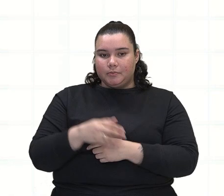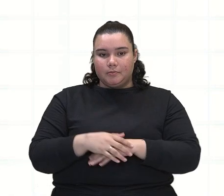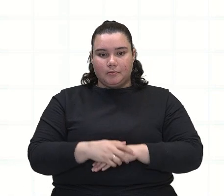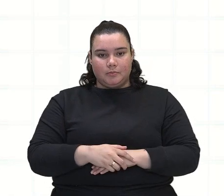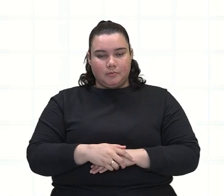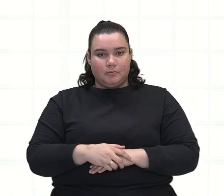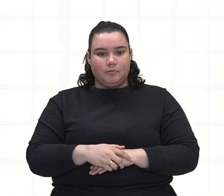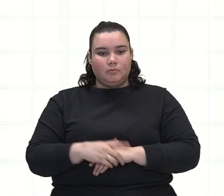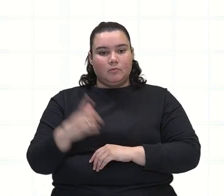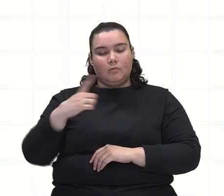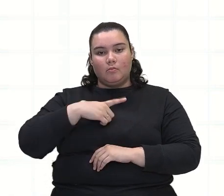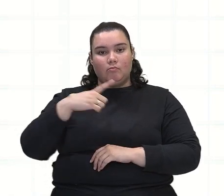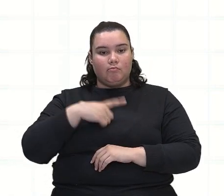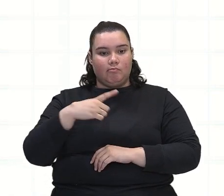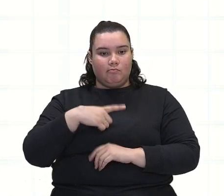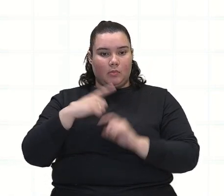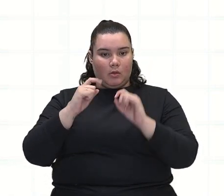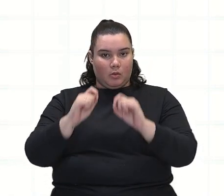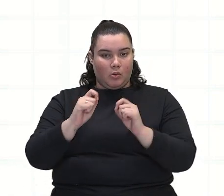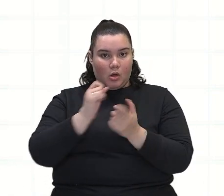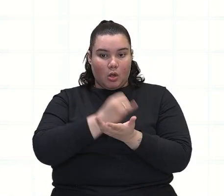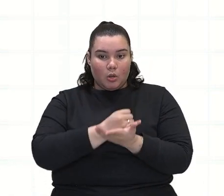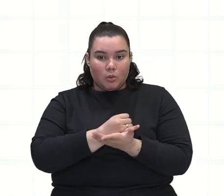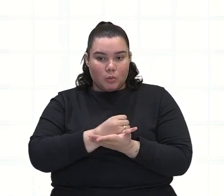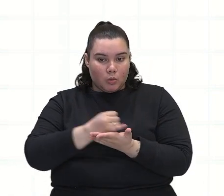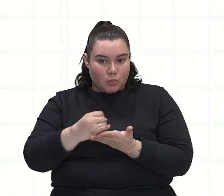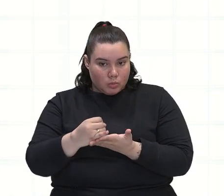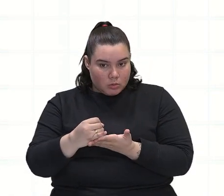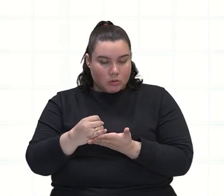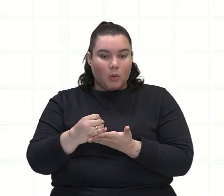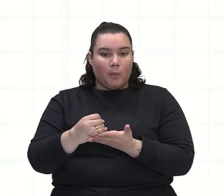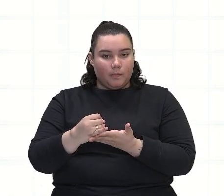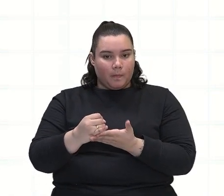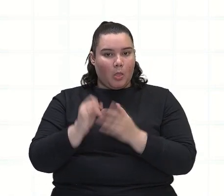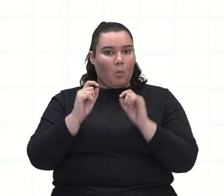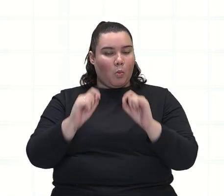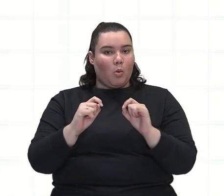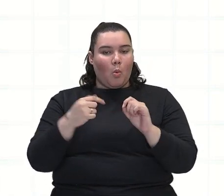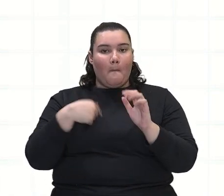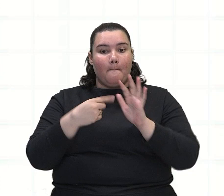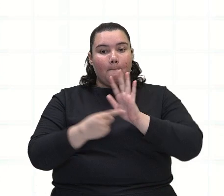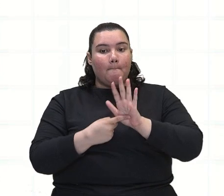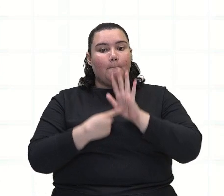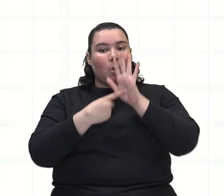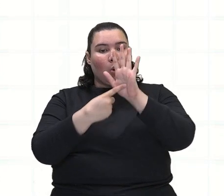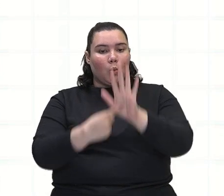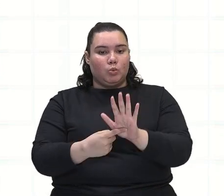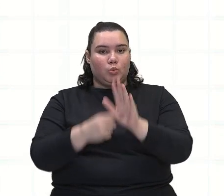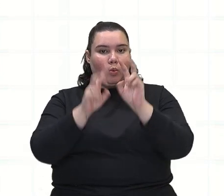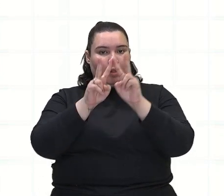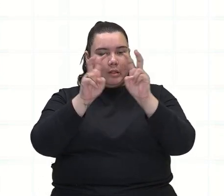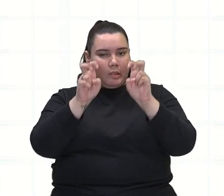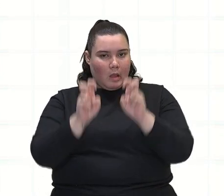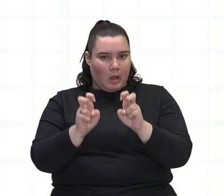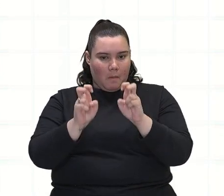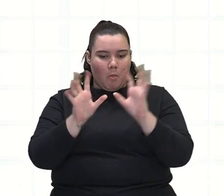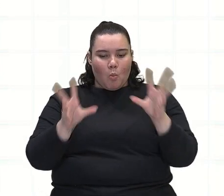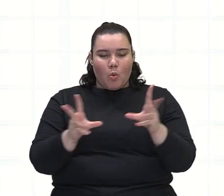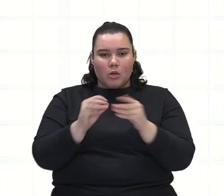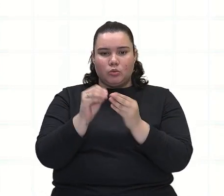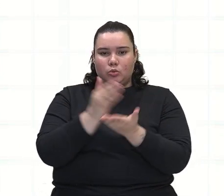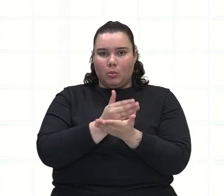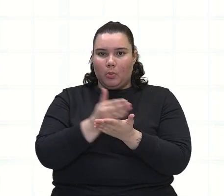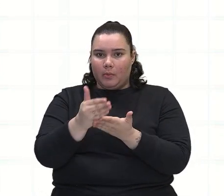dissertativo argumentativo compreende uma introdução na qual eu vou apresentar o tema por meio de